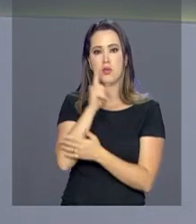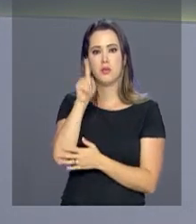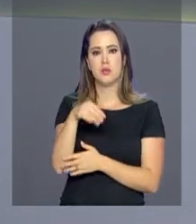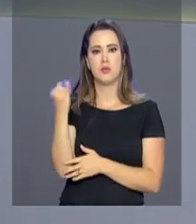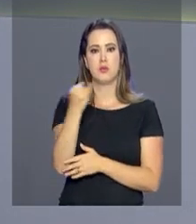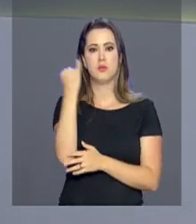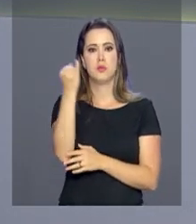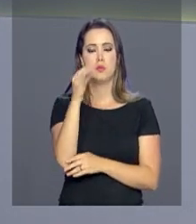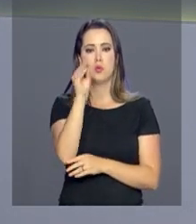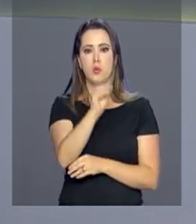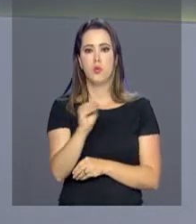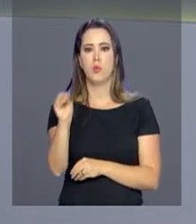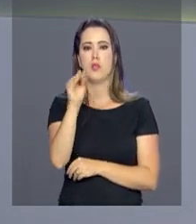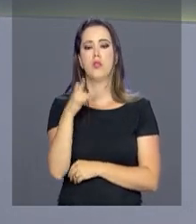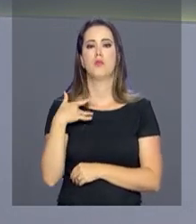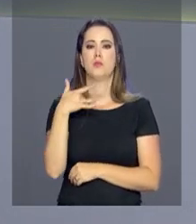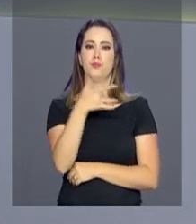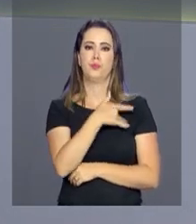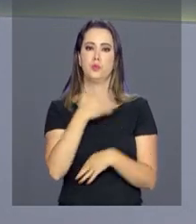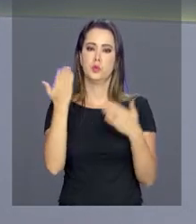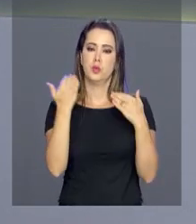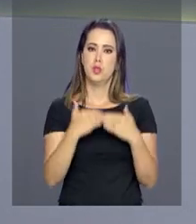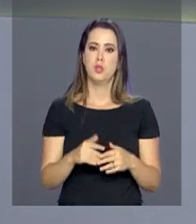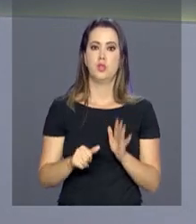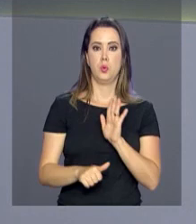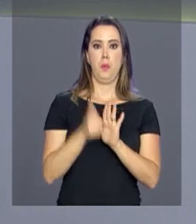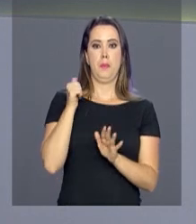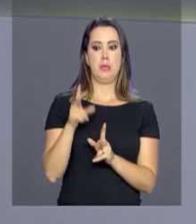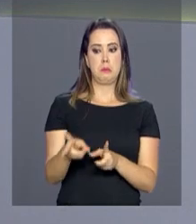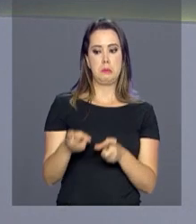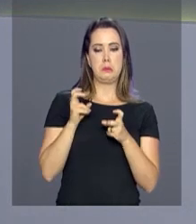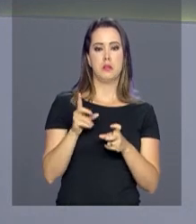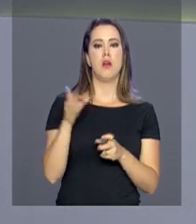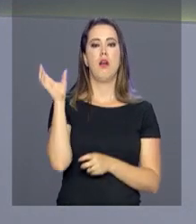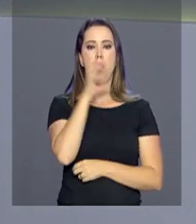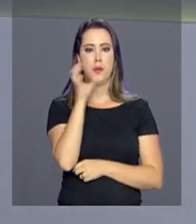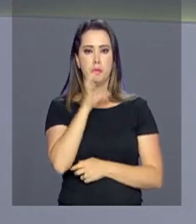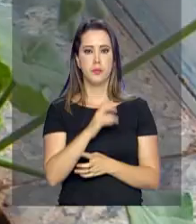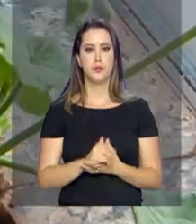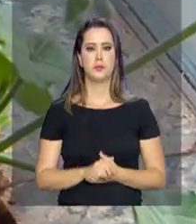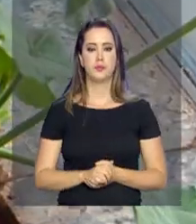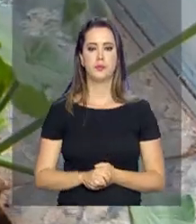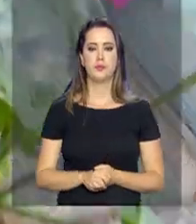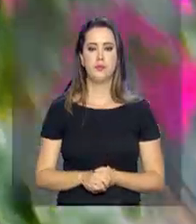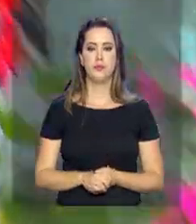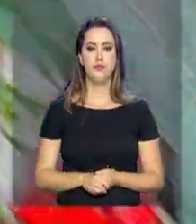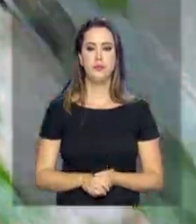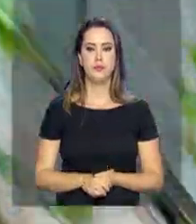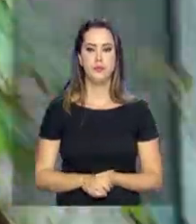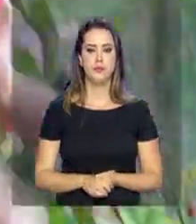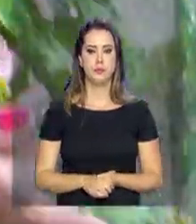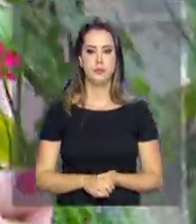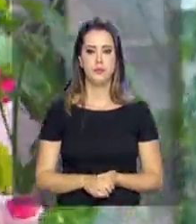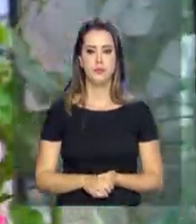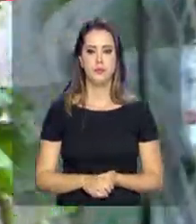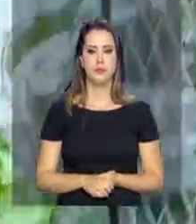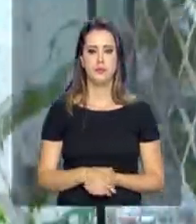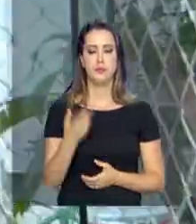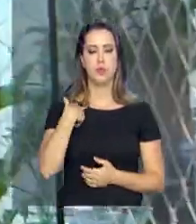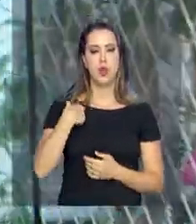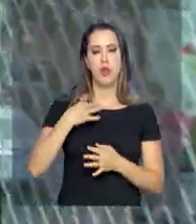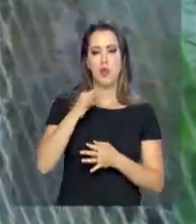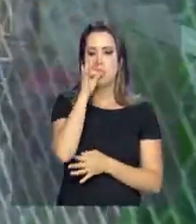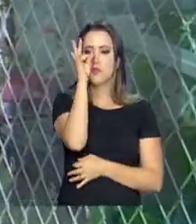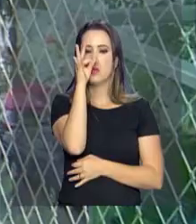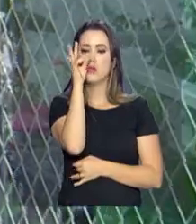manter hábitos saudáveis se diante do primeiro sinal agir rápido dos gerânios na varanda